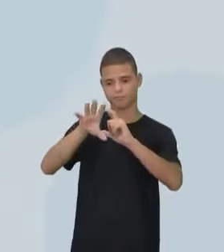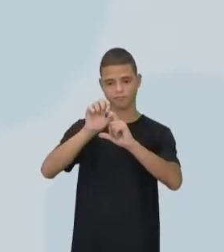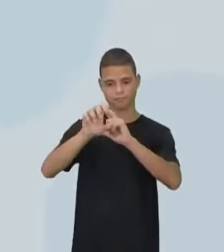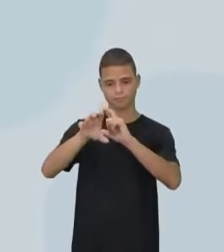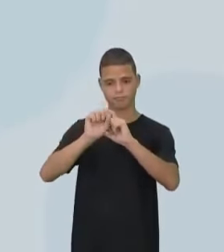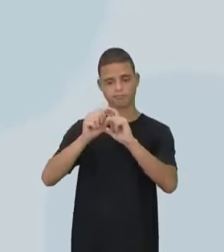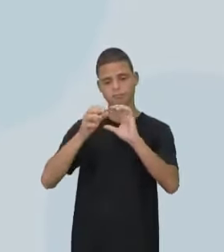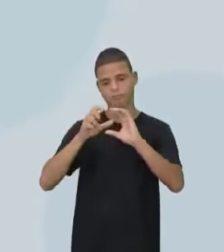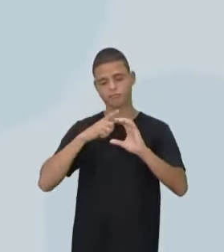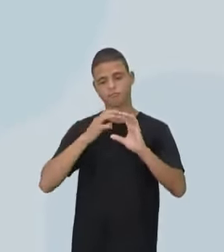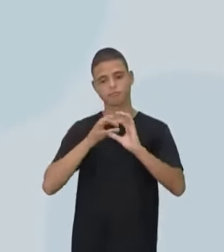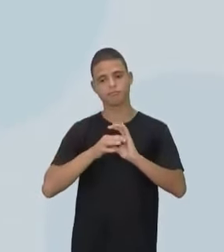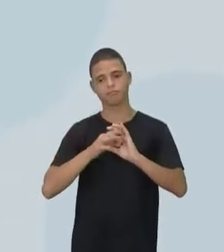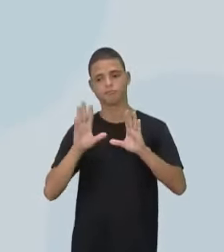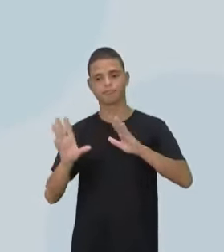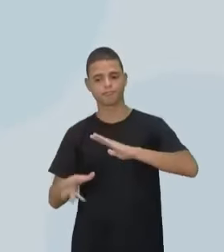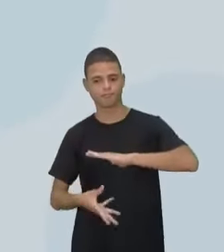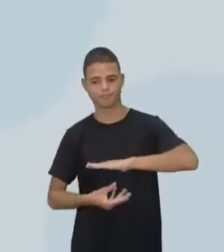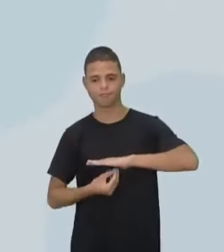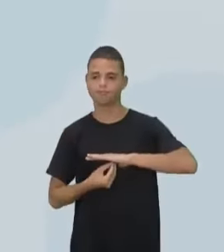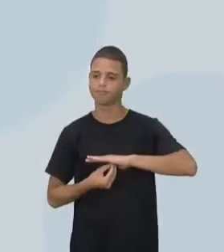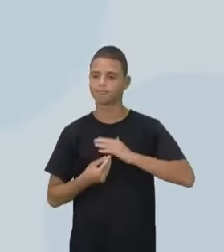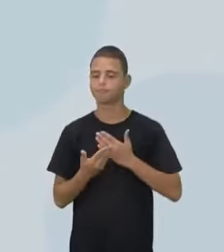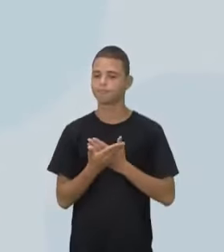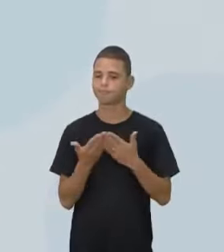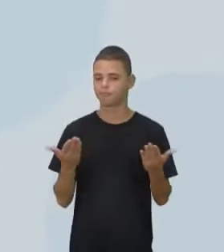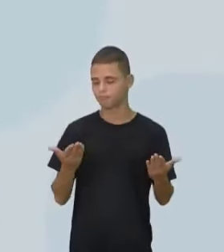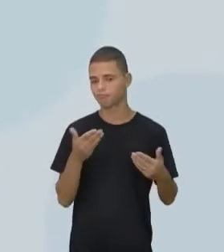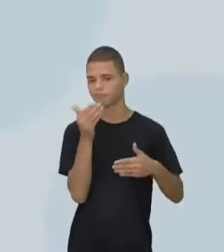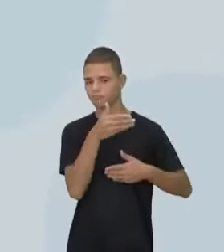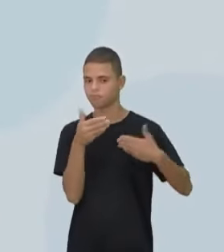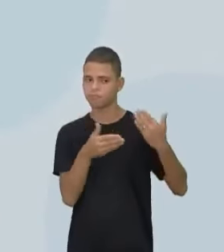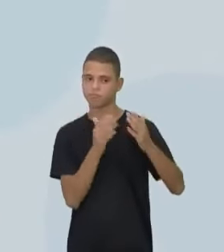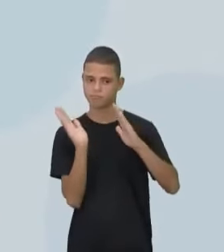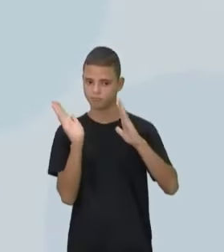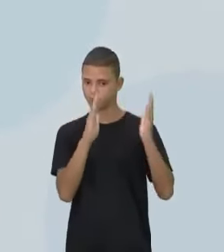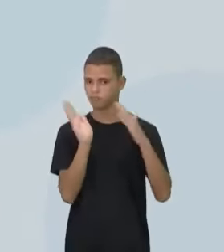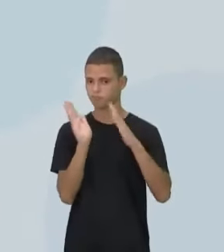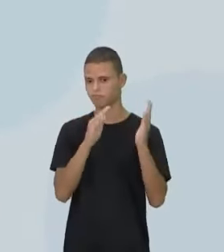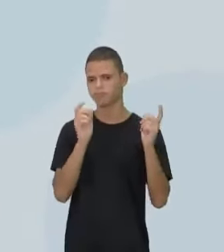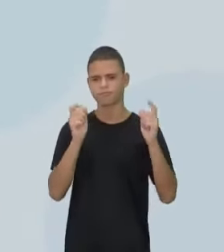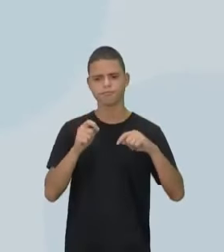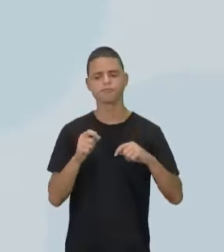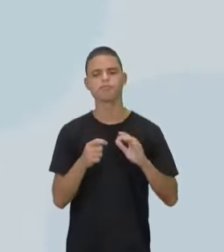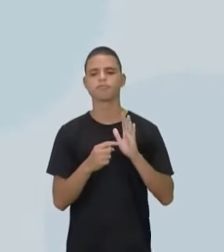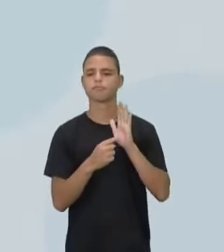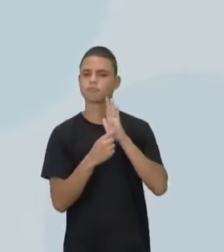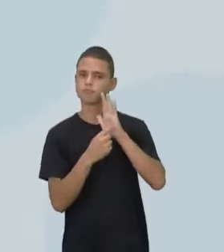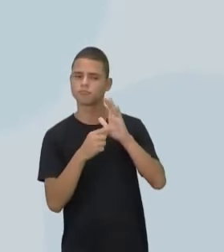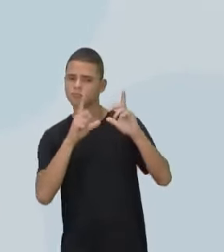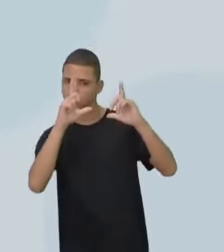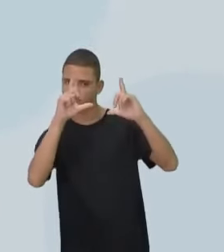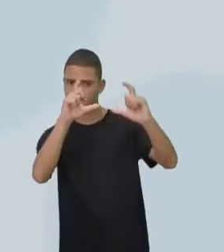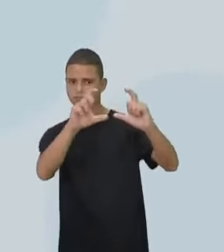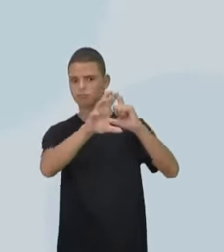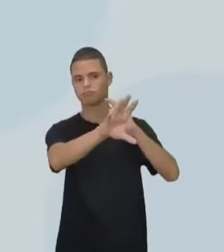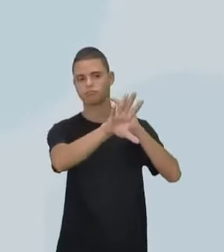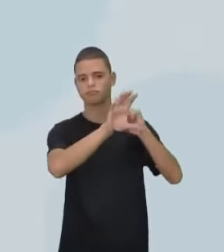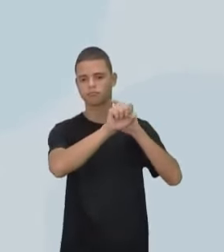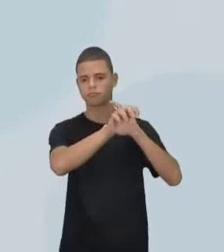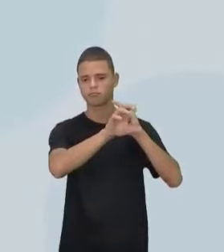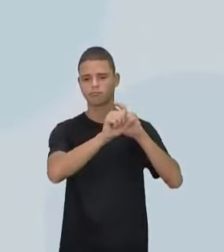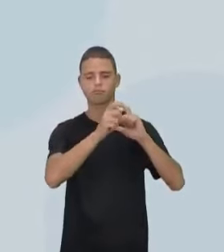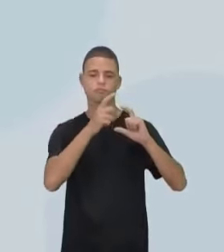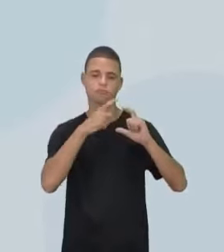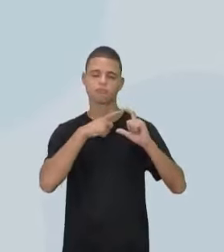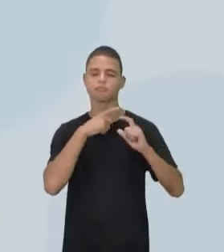no repositório para vocês, tá bom? Todo o PowerPoint, enfim. Mas apontar aí o celular para esse QR Code, que tem toda